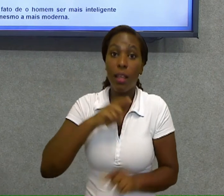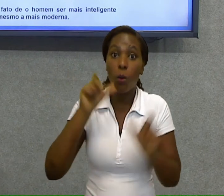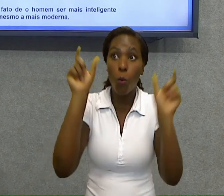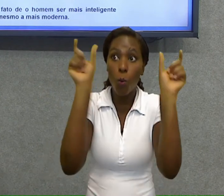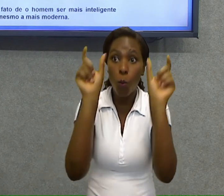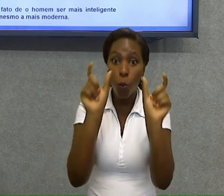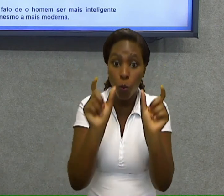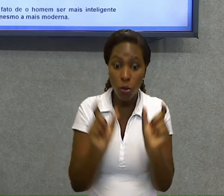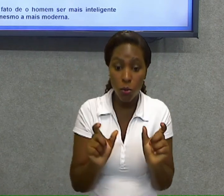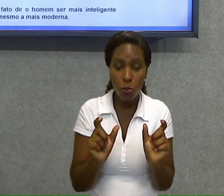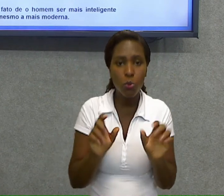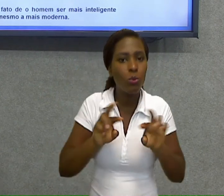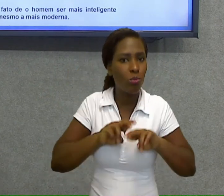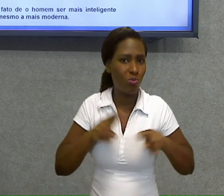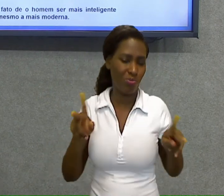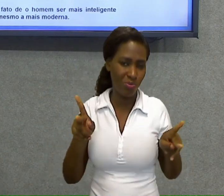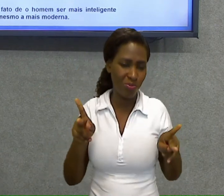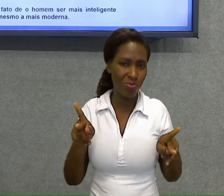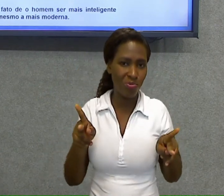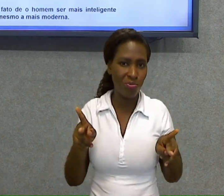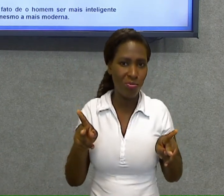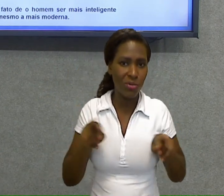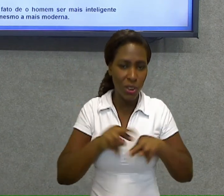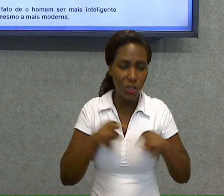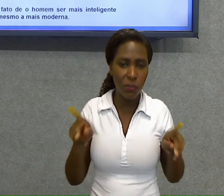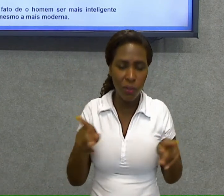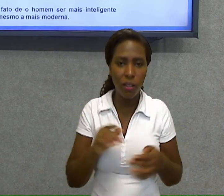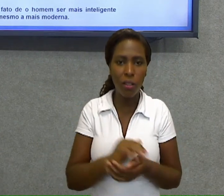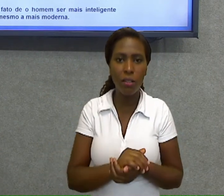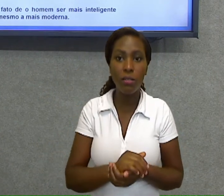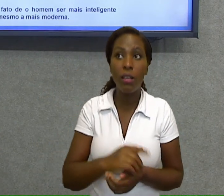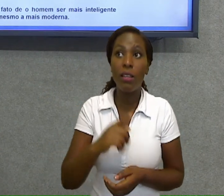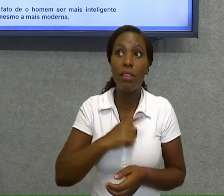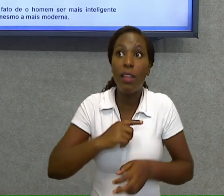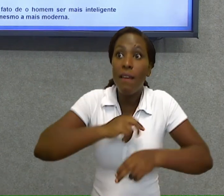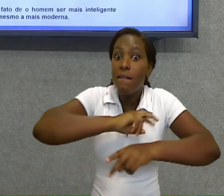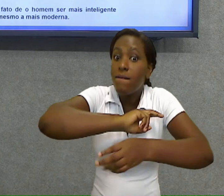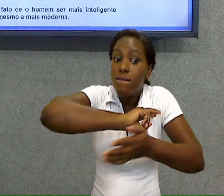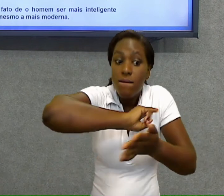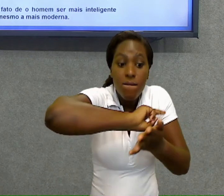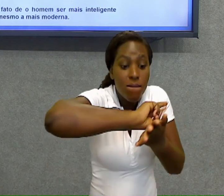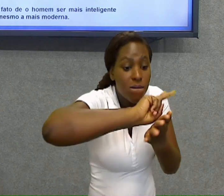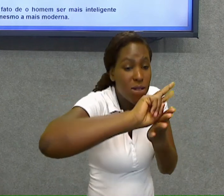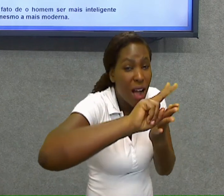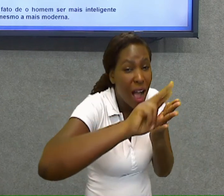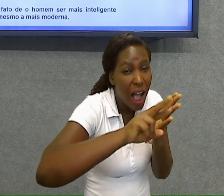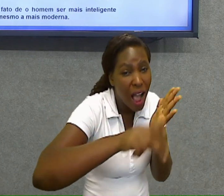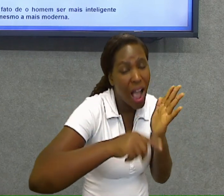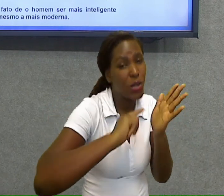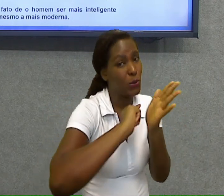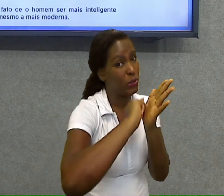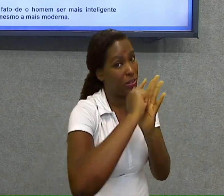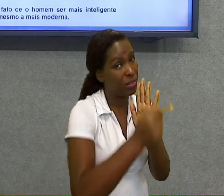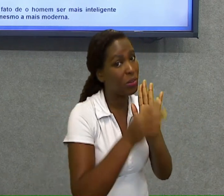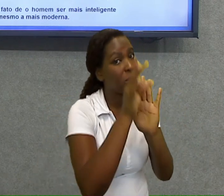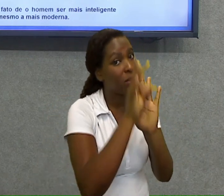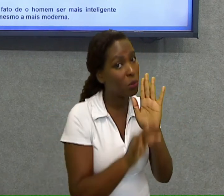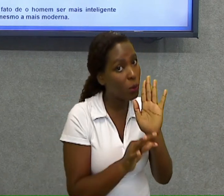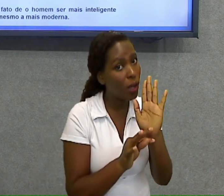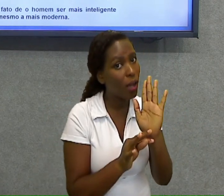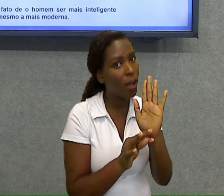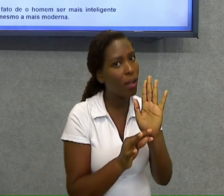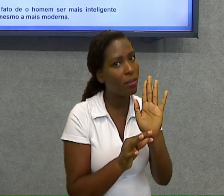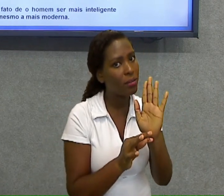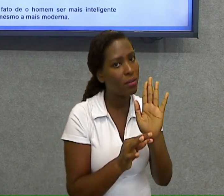inúmeros gêneros textuais. Nós mostramos alguns, mas existem muitos, dentro das categorias que são